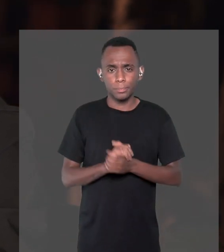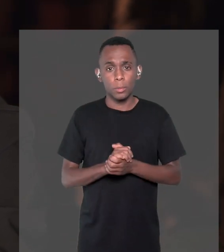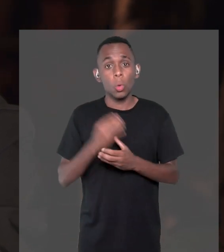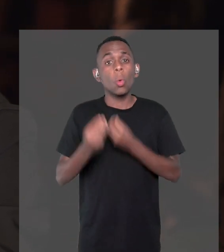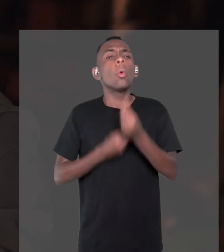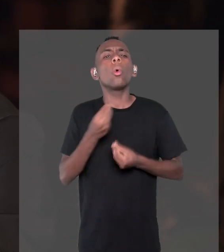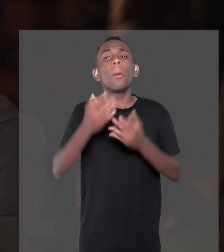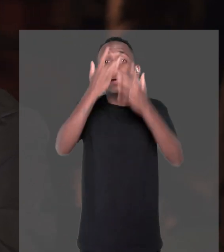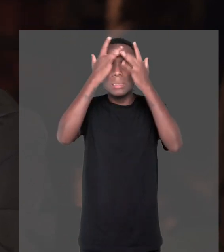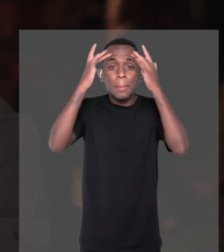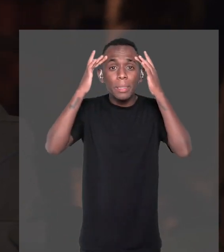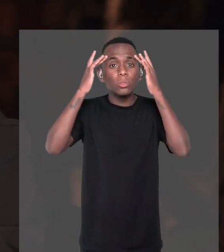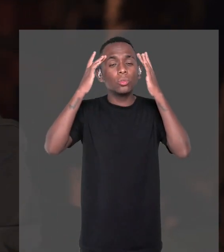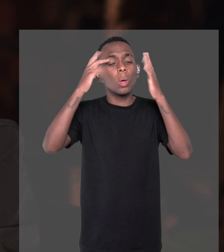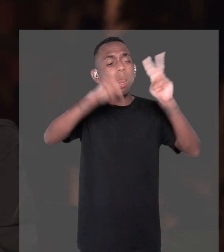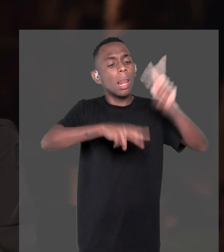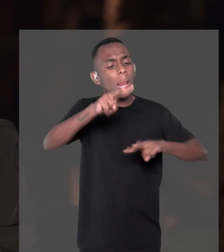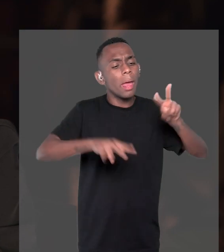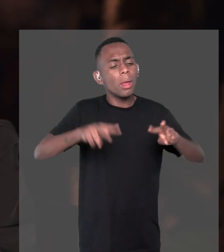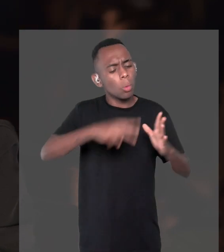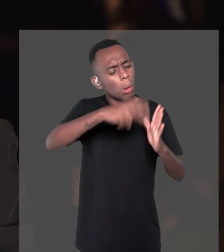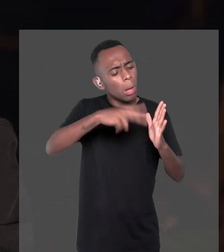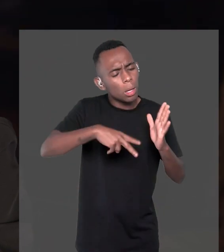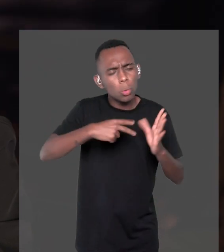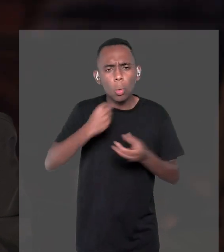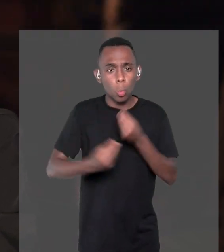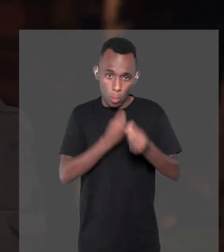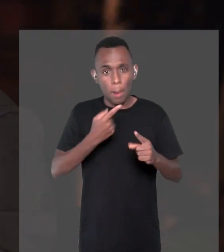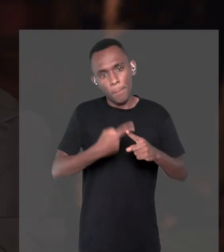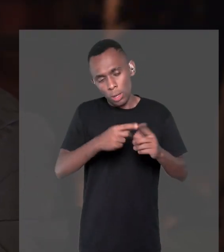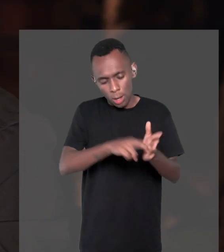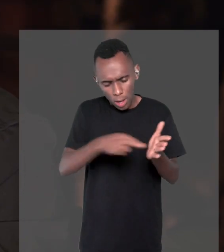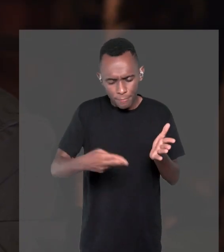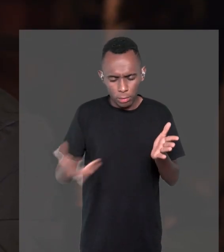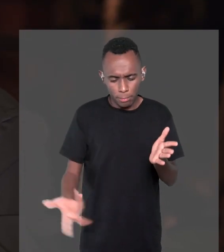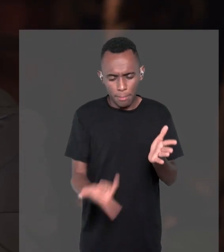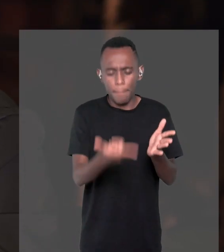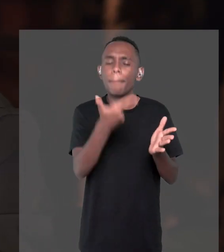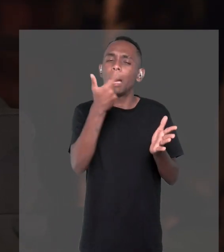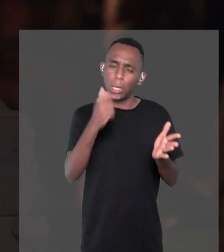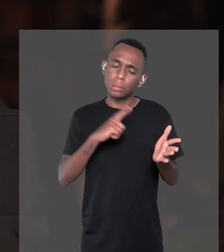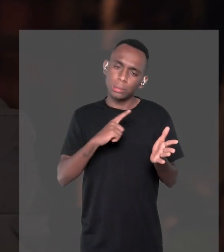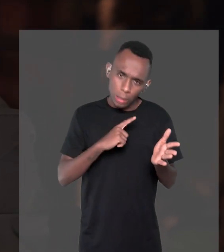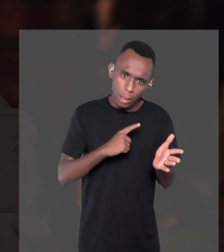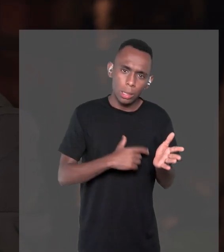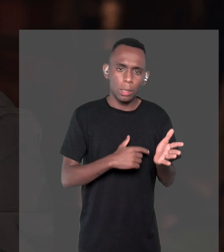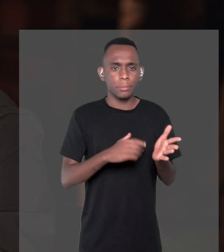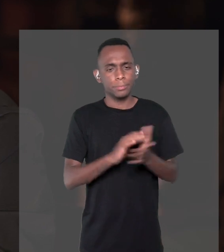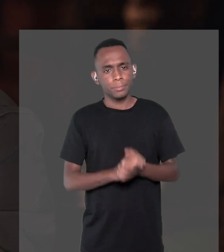há revista sem público para revistas. Mas mesmo assim o Zé Veríssimo fez a